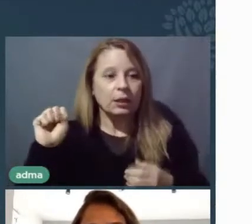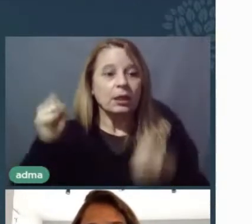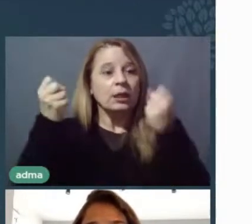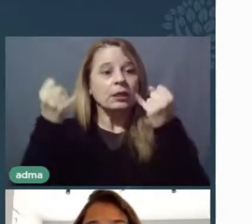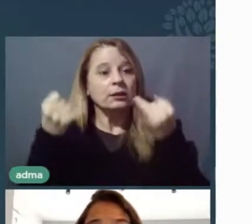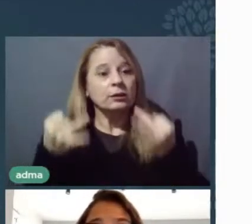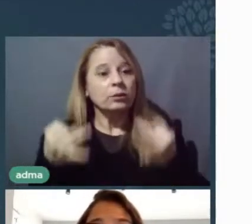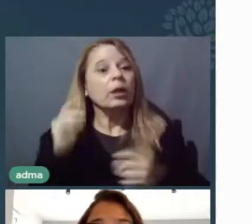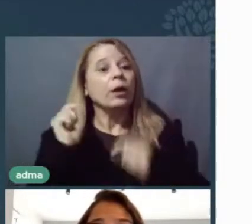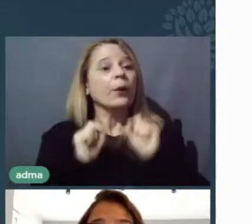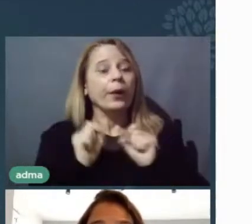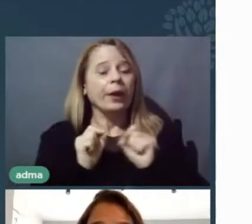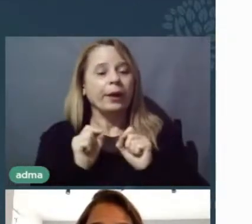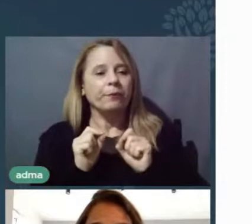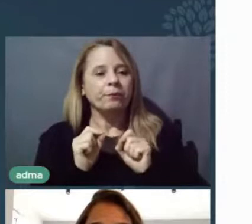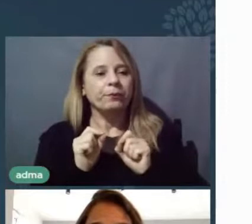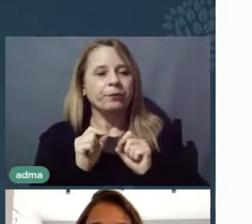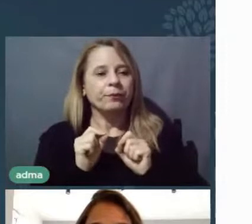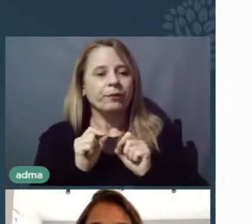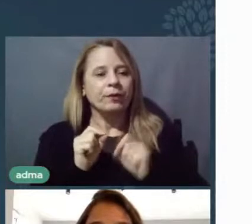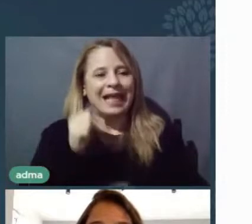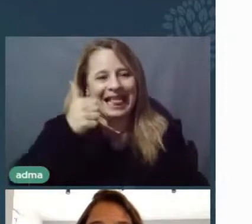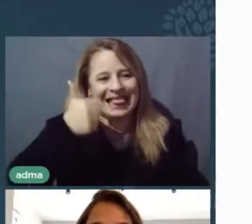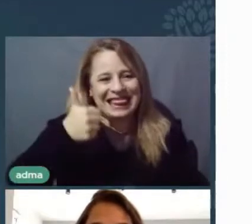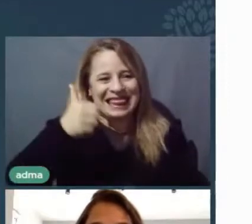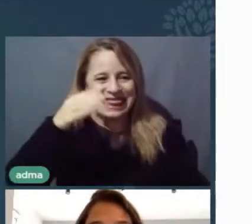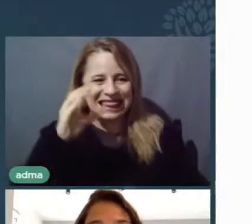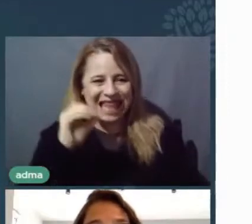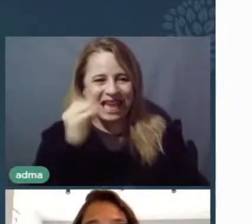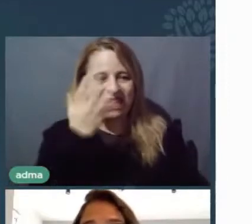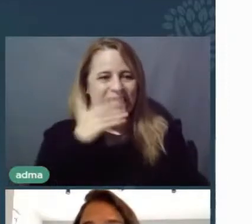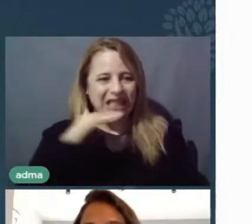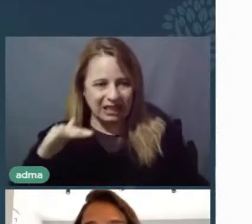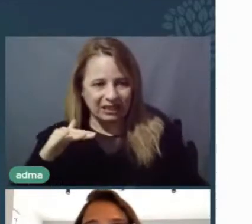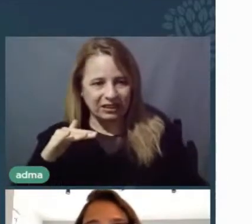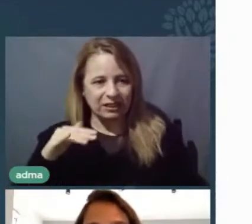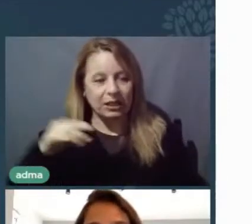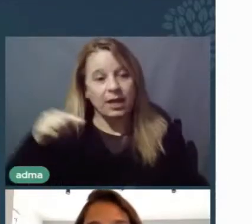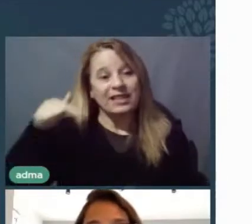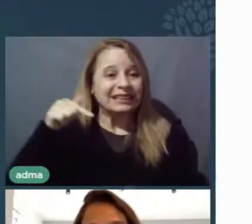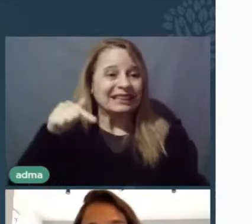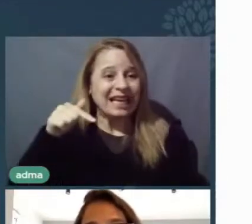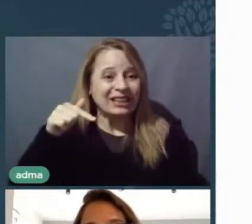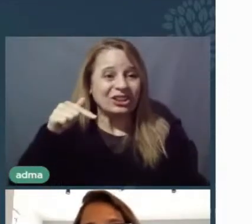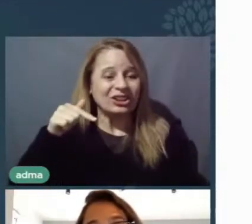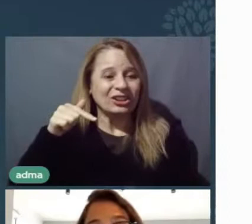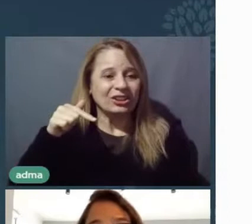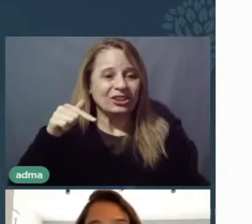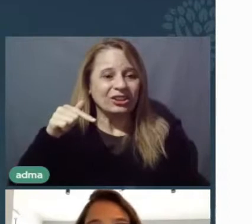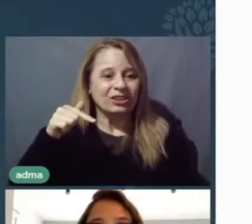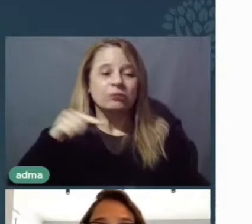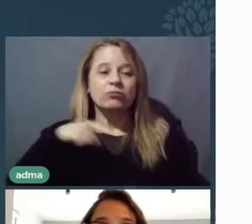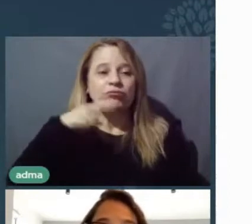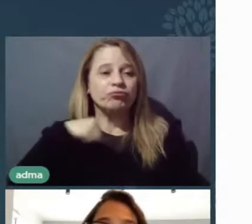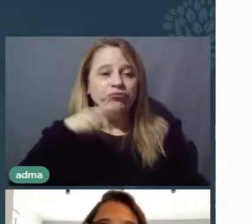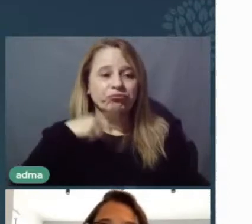Medicine, trazem que a cada 10 crianças, 7 elas não atingem o nível de recomendação